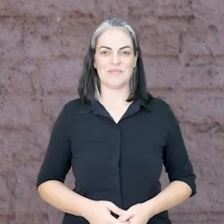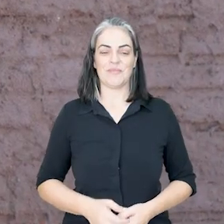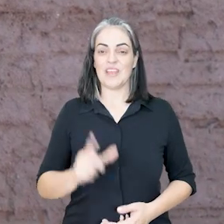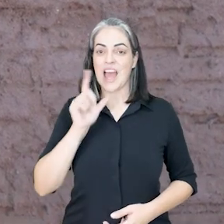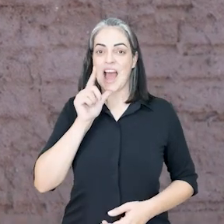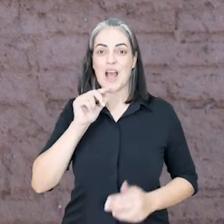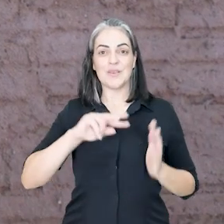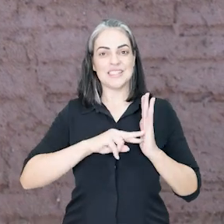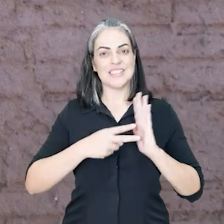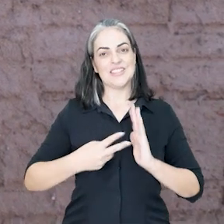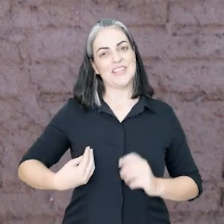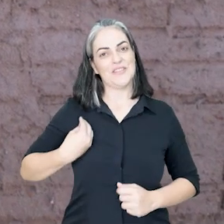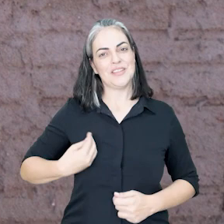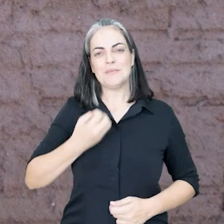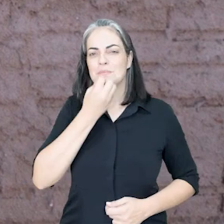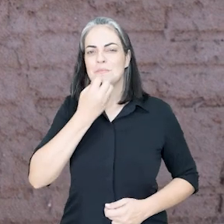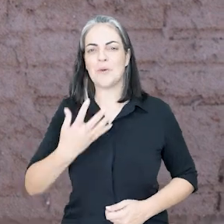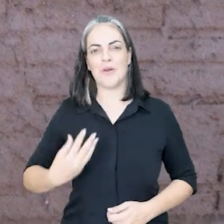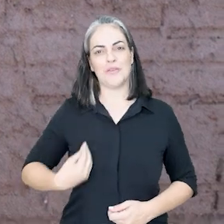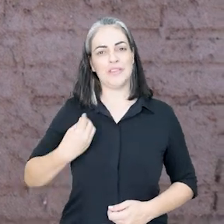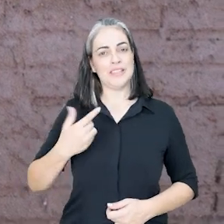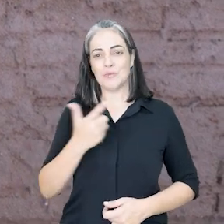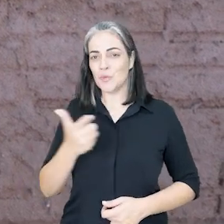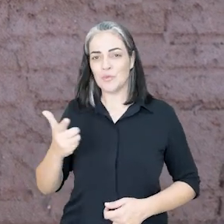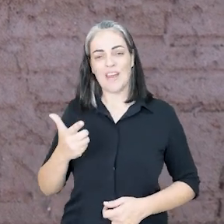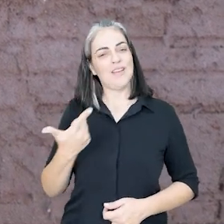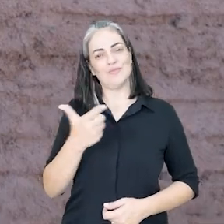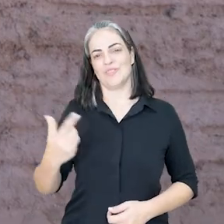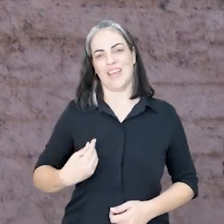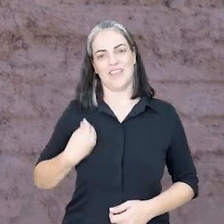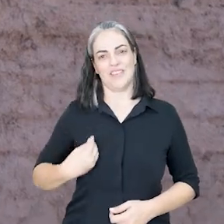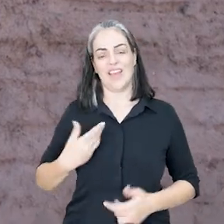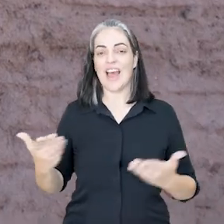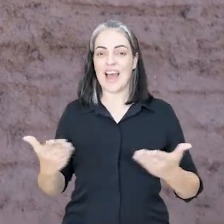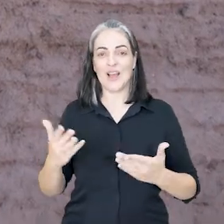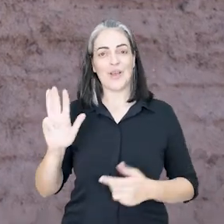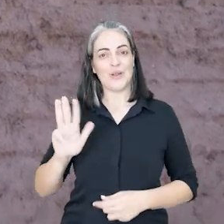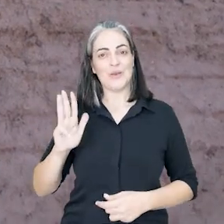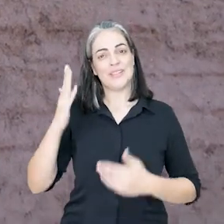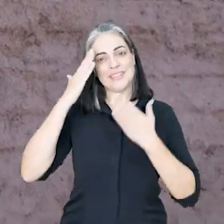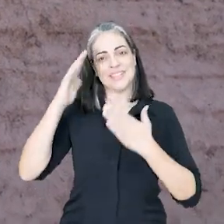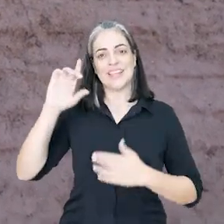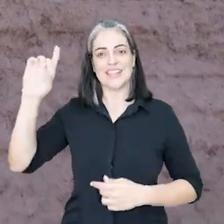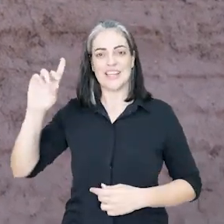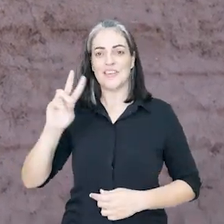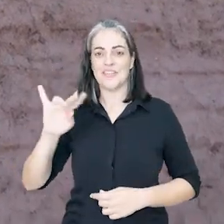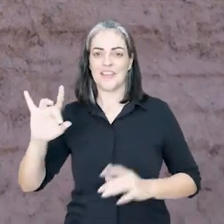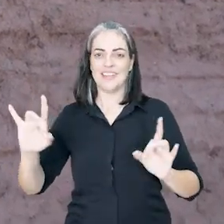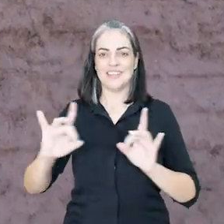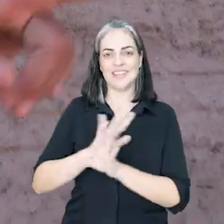A água é vida, a água é coisa boa para a gente ver. Sem água a gente não vive. E agora o Lula, se Deus quiser,